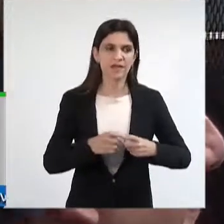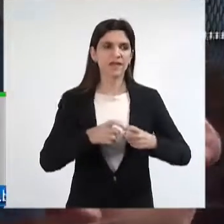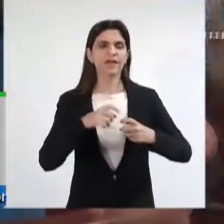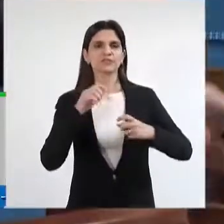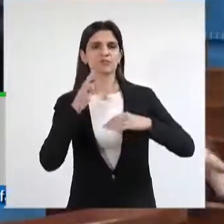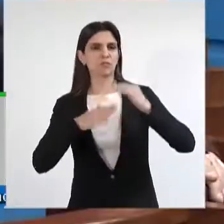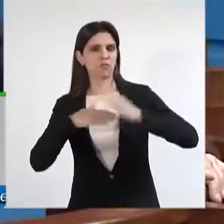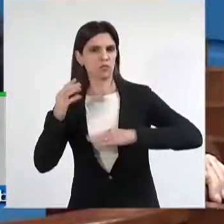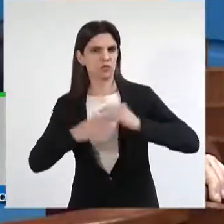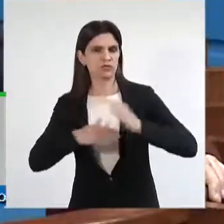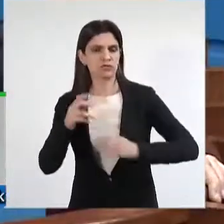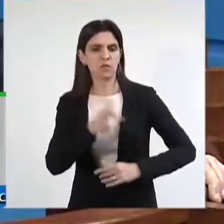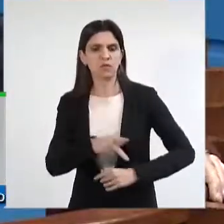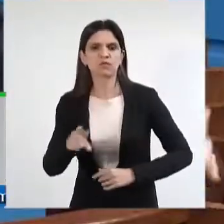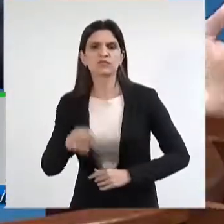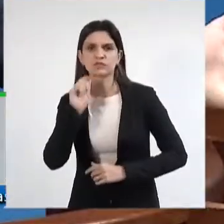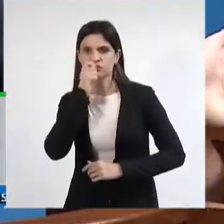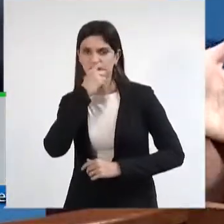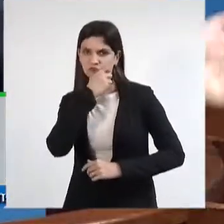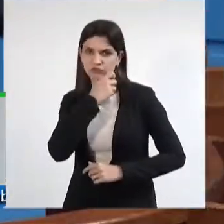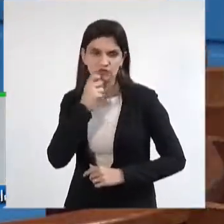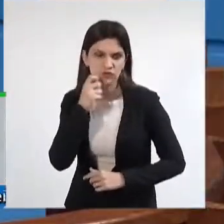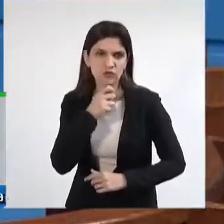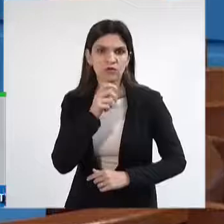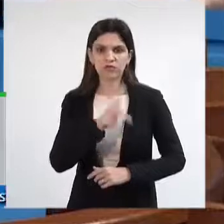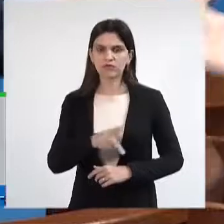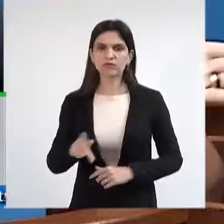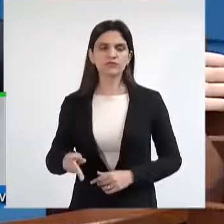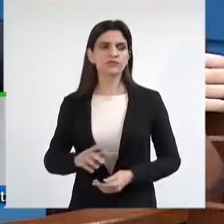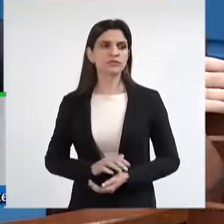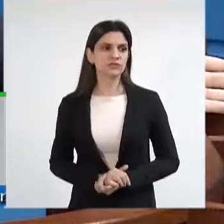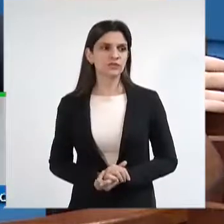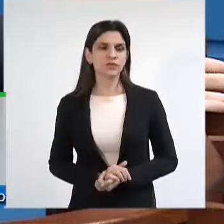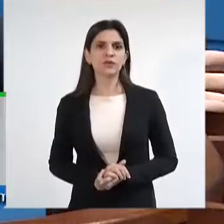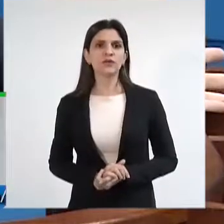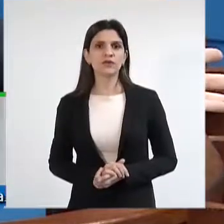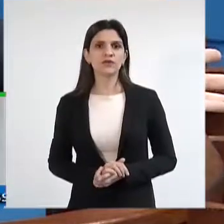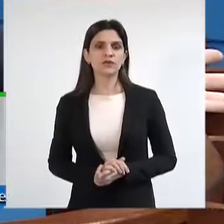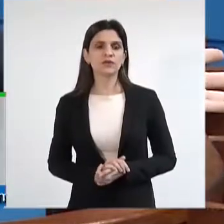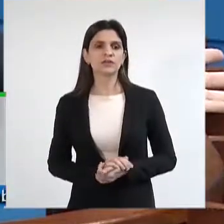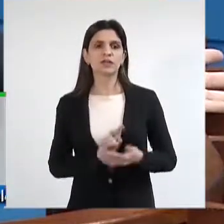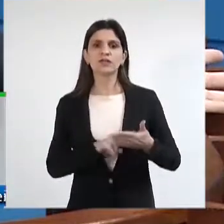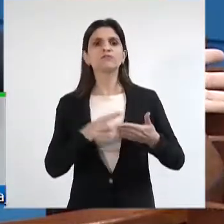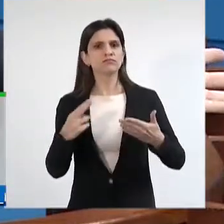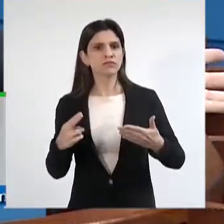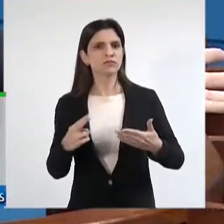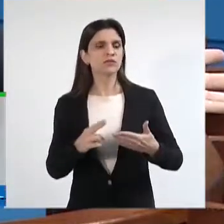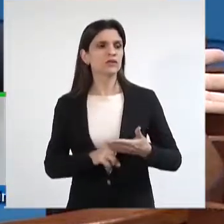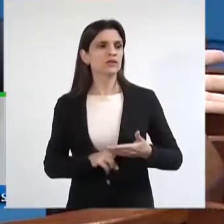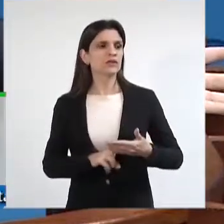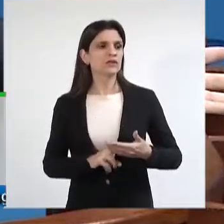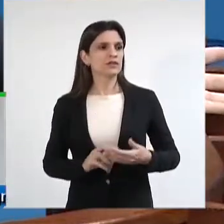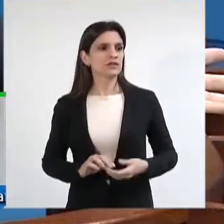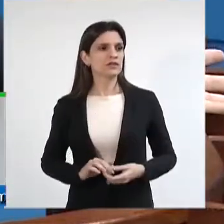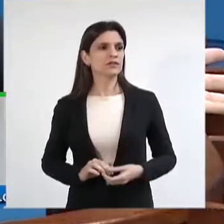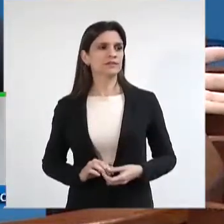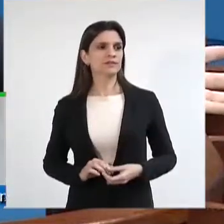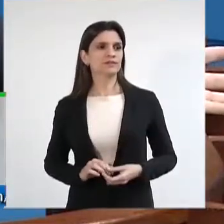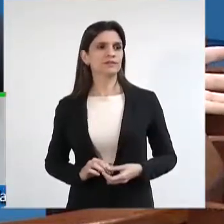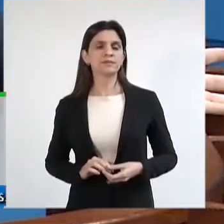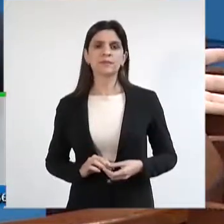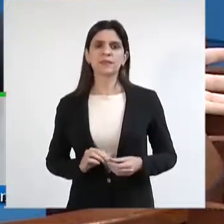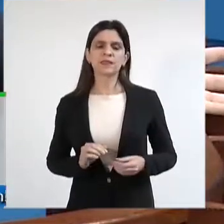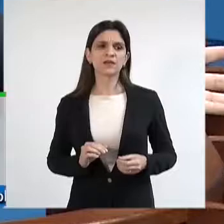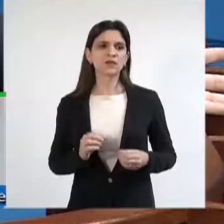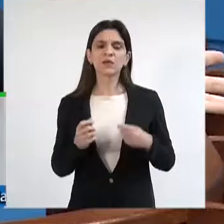odontólogos, professores, pesquisadores que nós temos aqui que passaram pelas nossas universidades. Então, atacar a